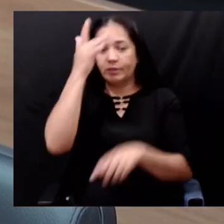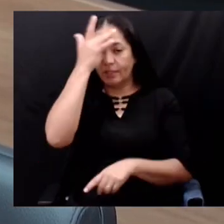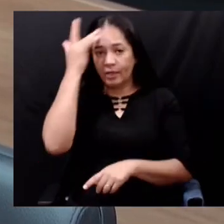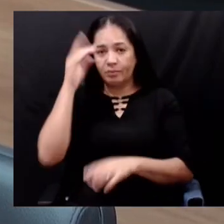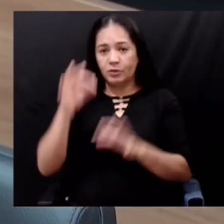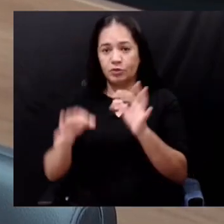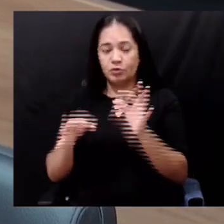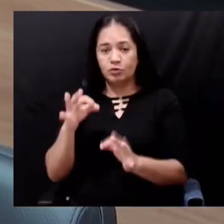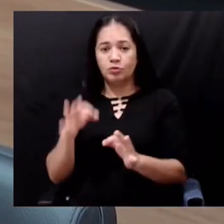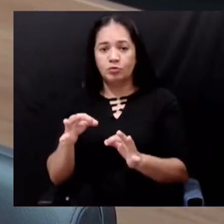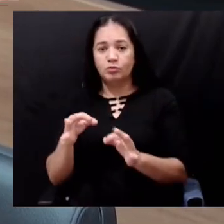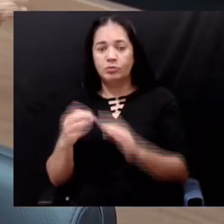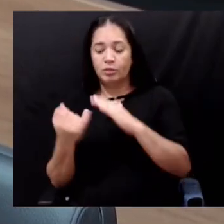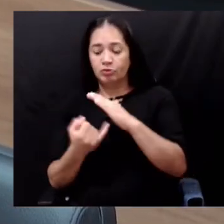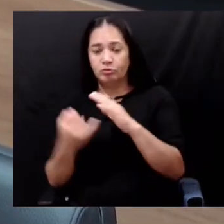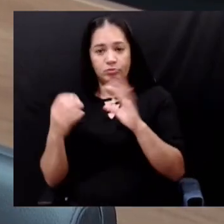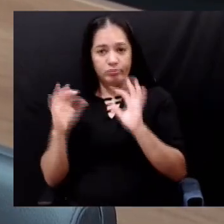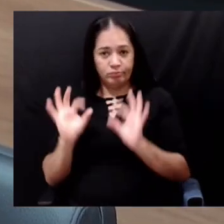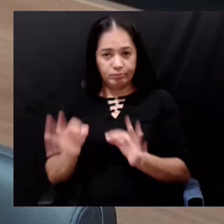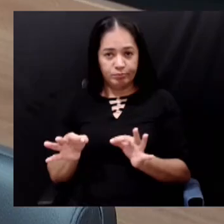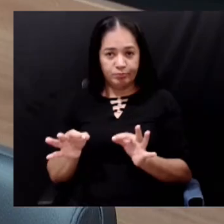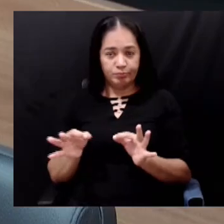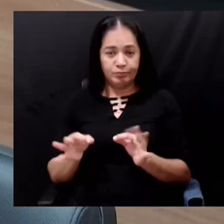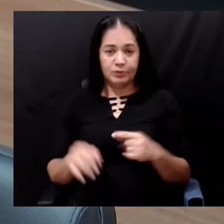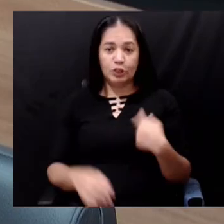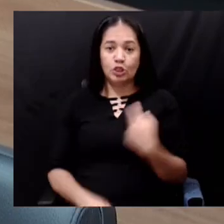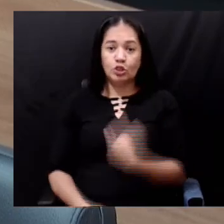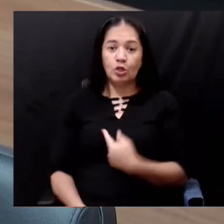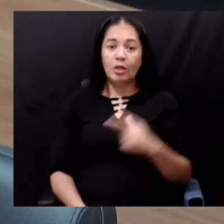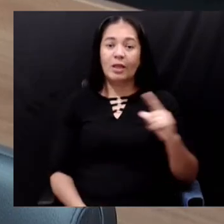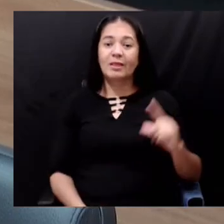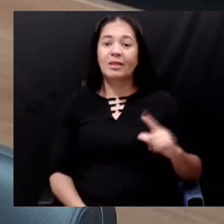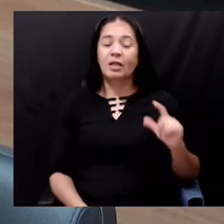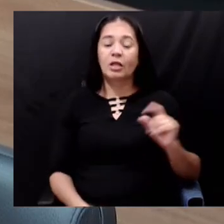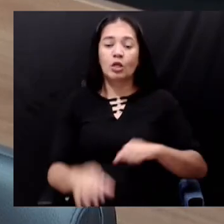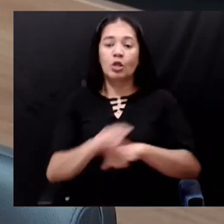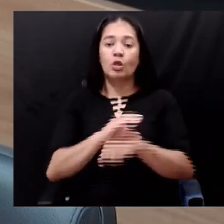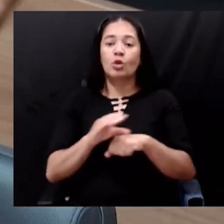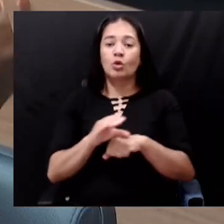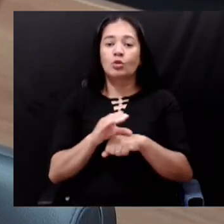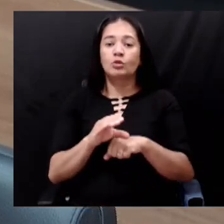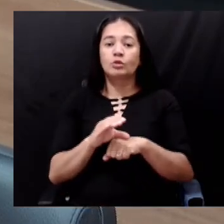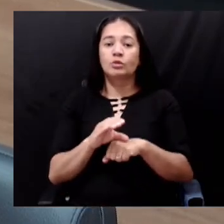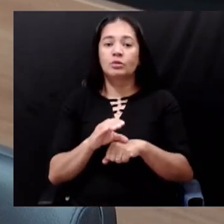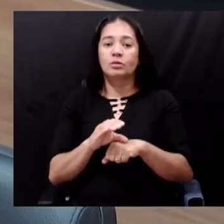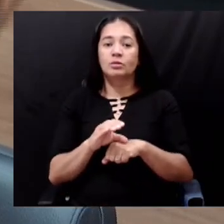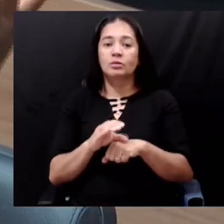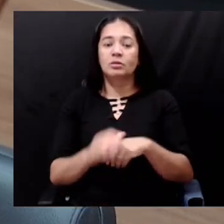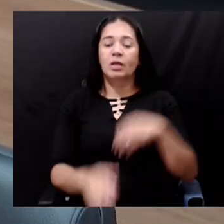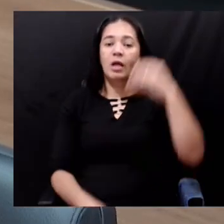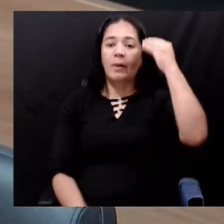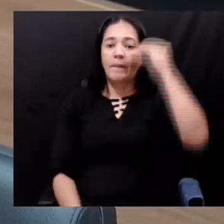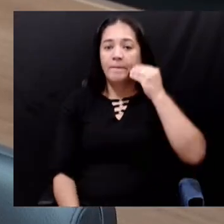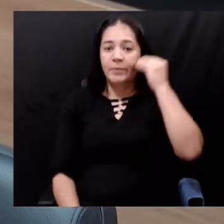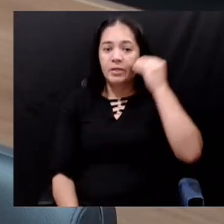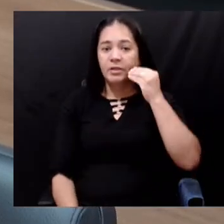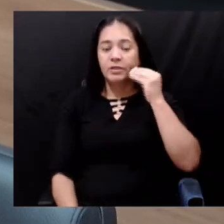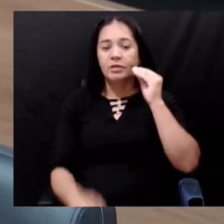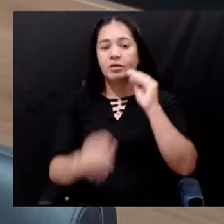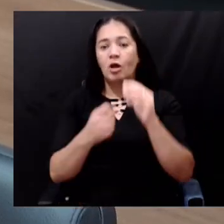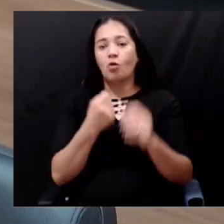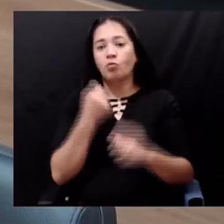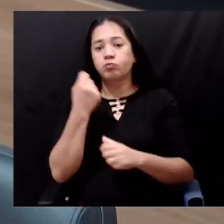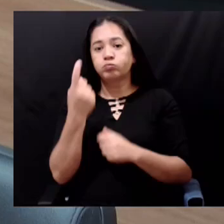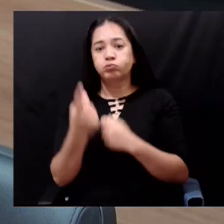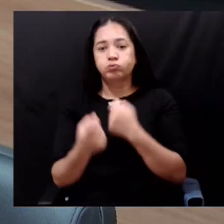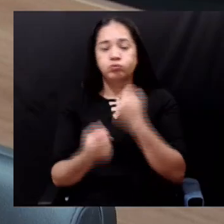operadora. E nós temos no cursinho, no Herbert de Souza, a experiência com alguns editais,